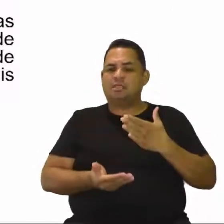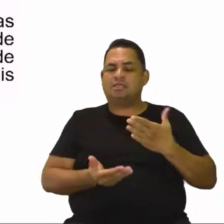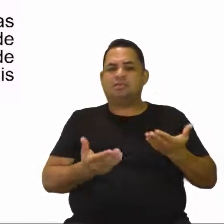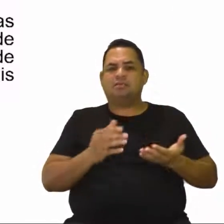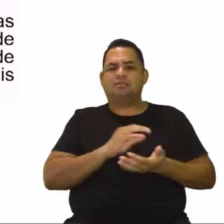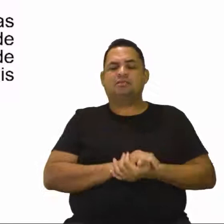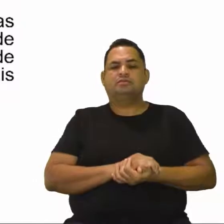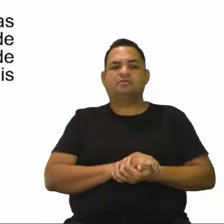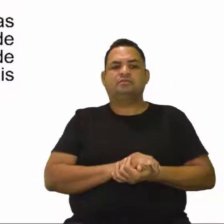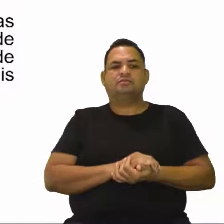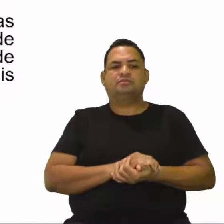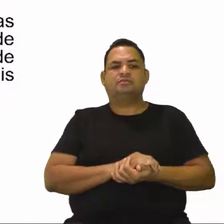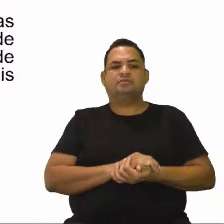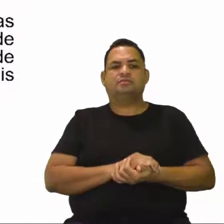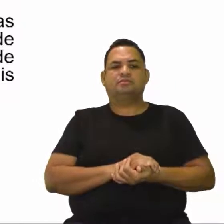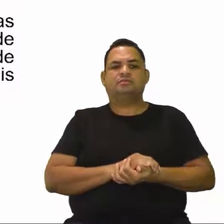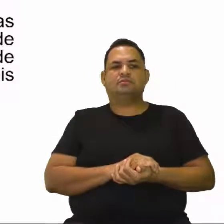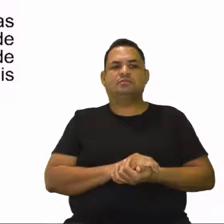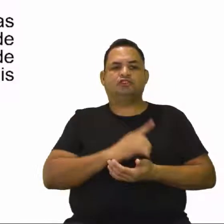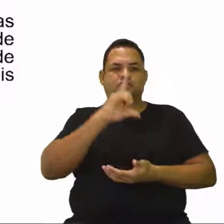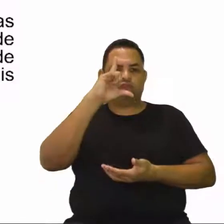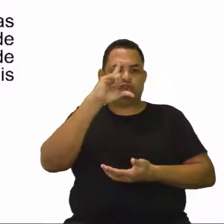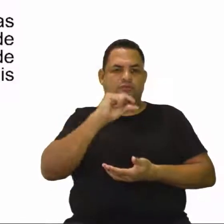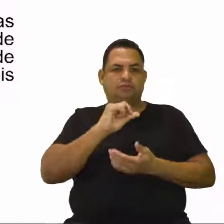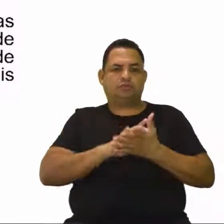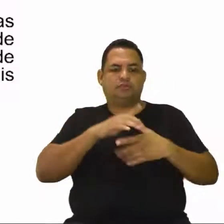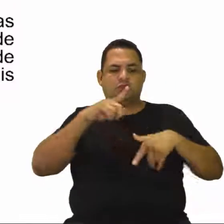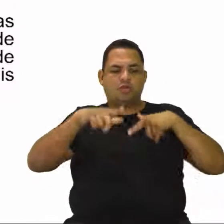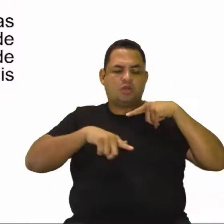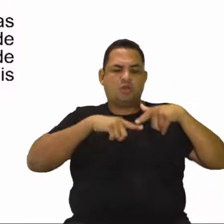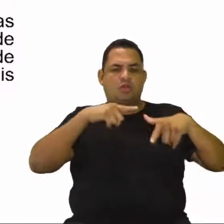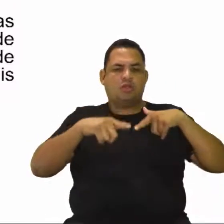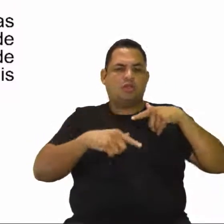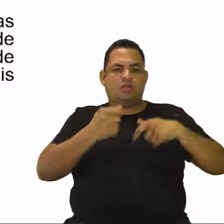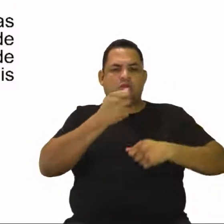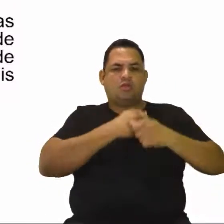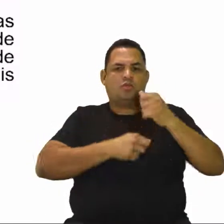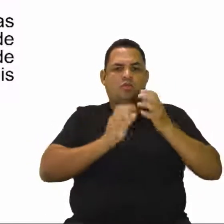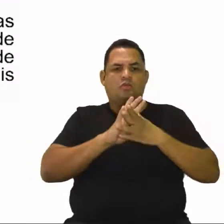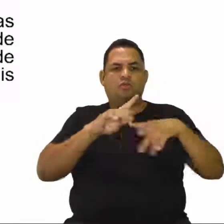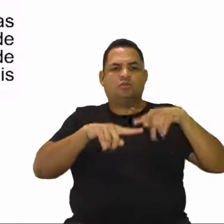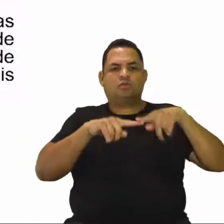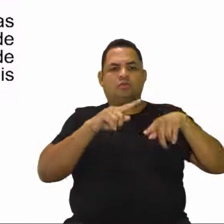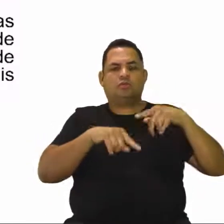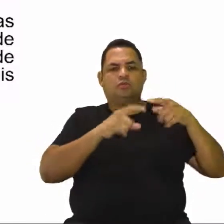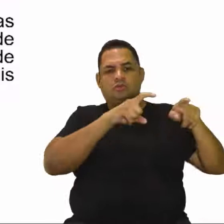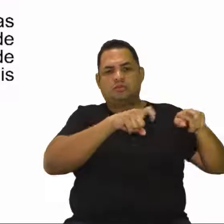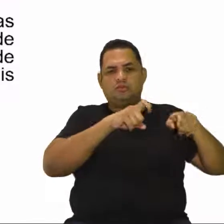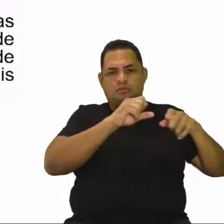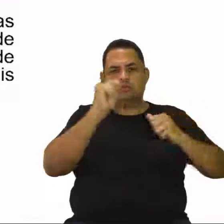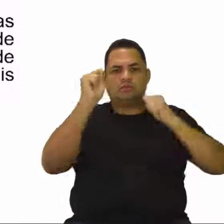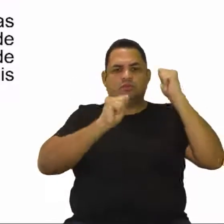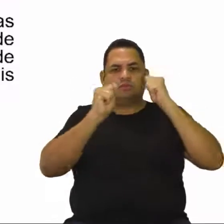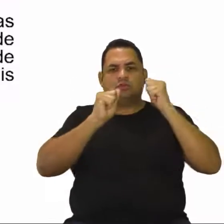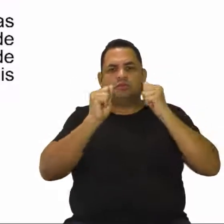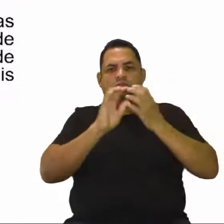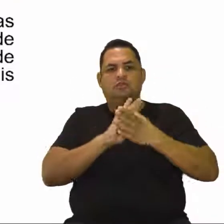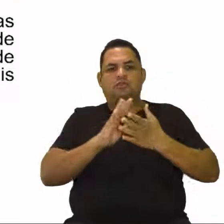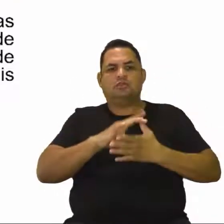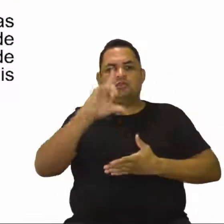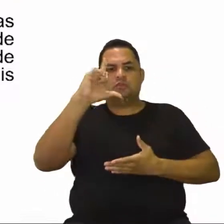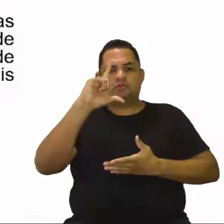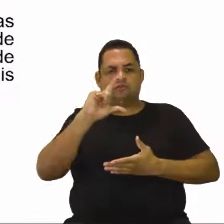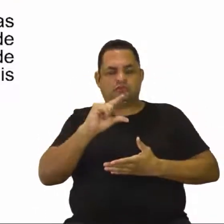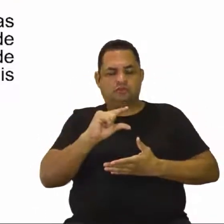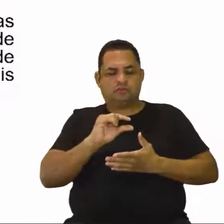também. Outra, redução da atividade econômica. Os produtores agrícolas e industriais foram obrigados